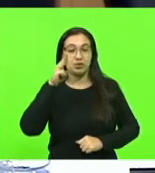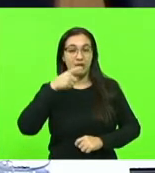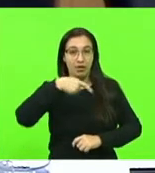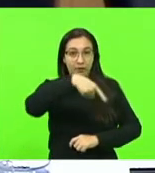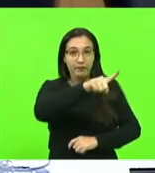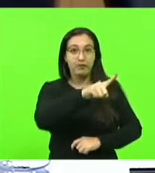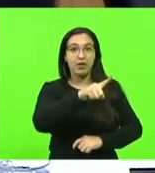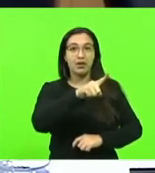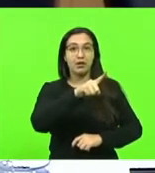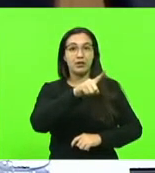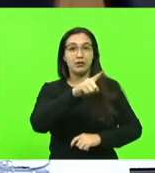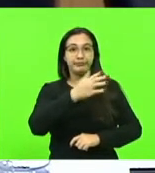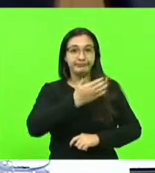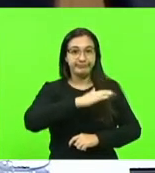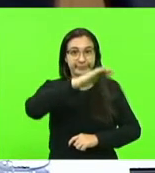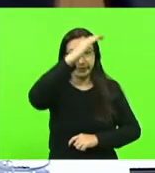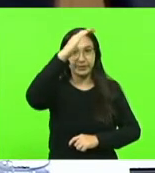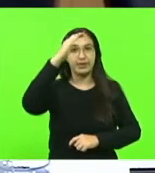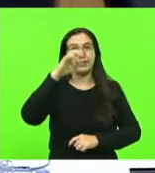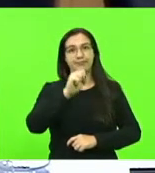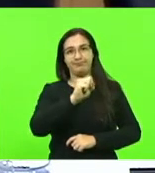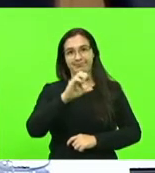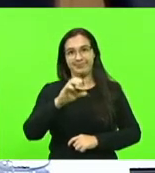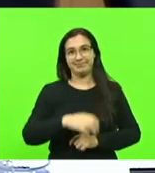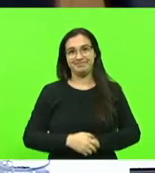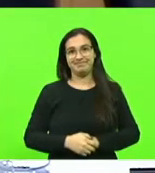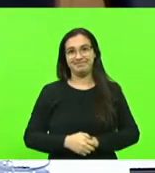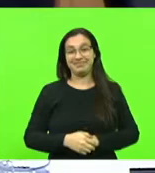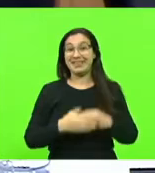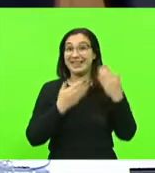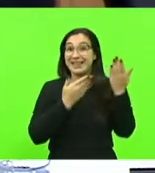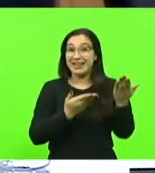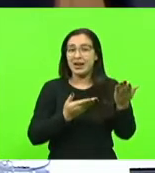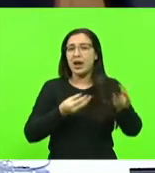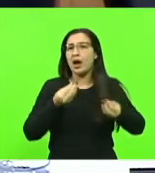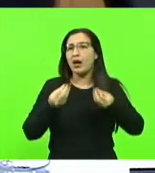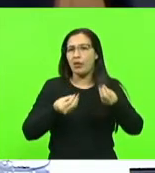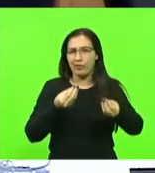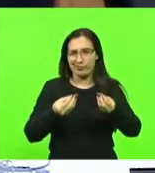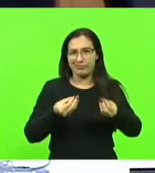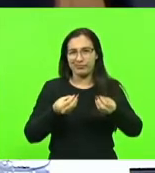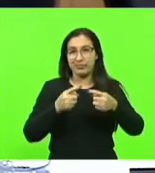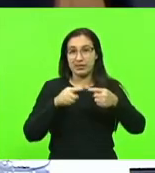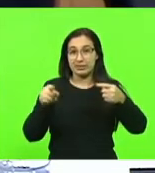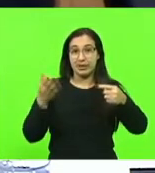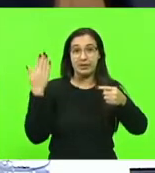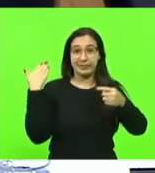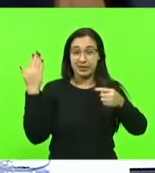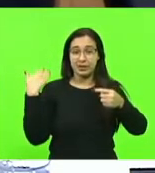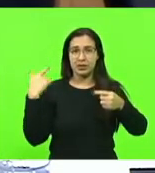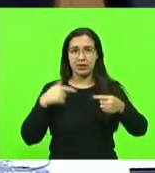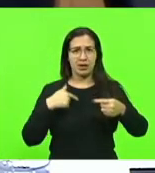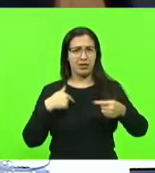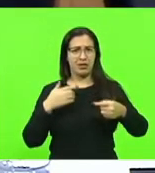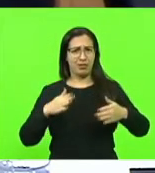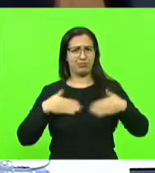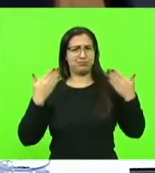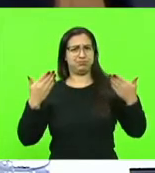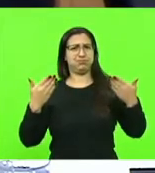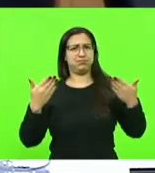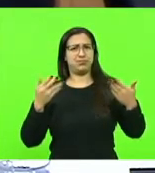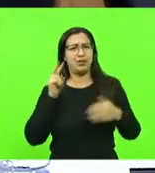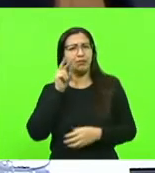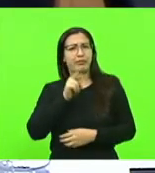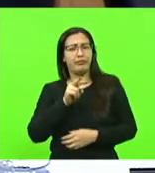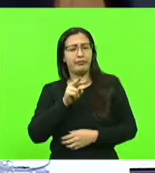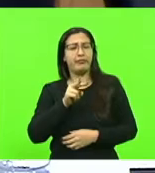Serra Catarinense. E lá ele esteve presente na semana passada. E, para minha surpresa, eu vou